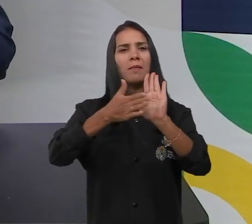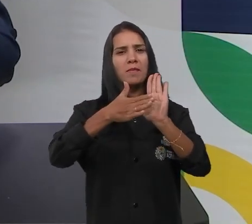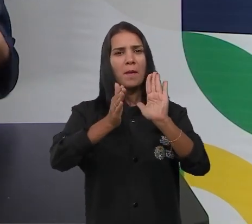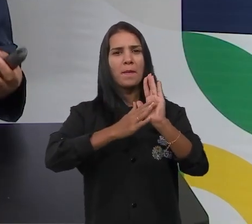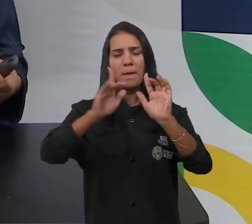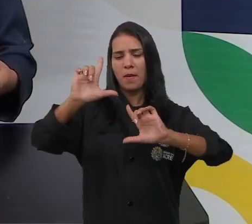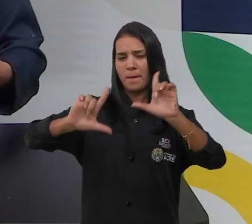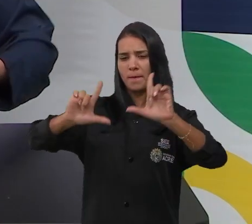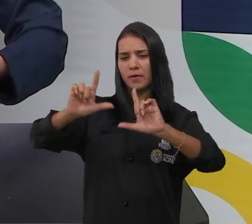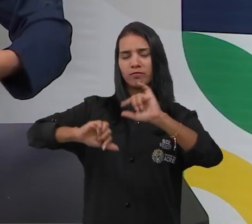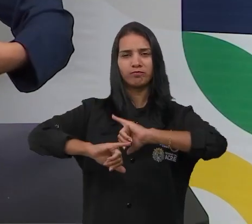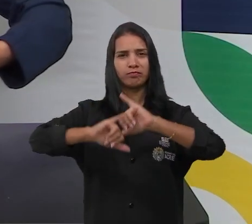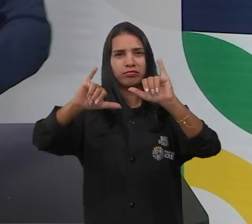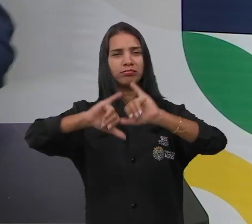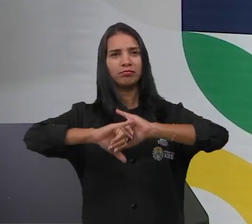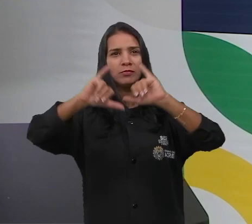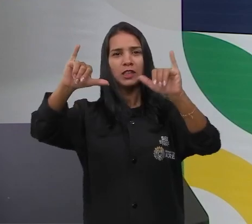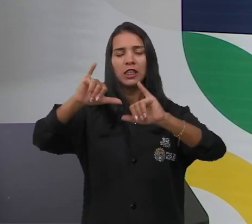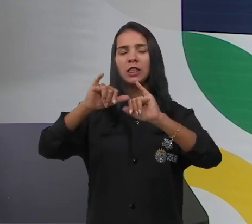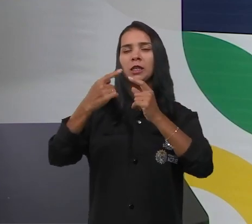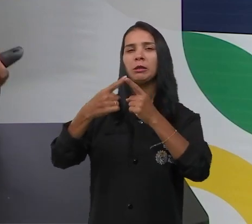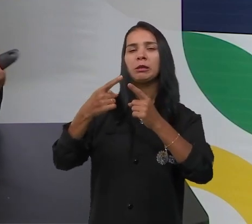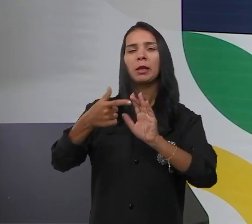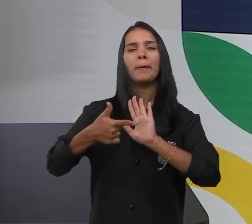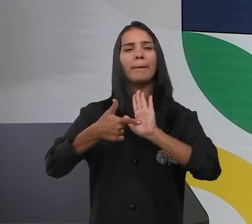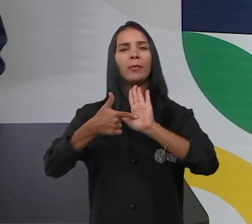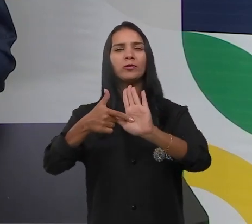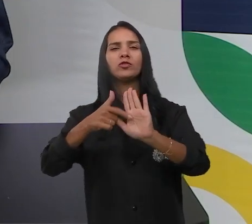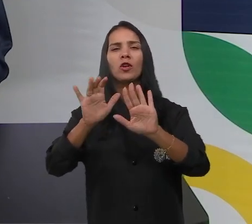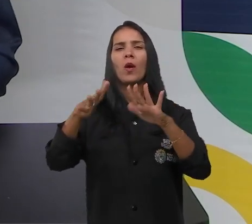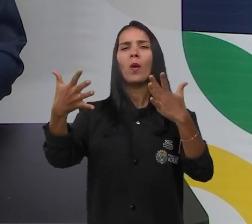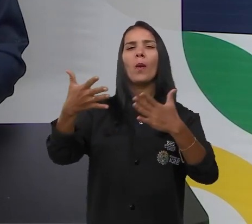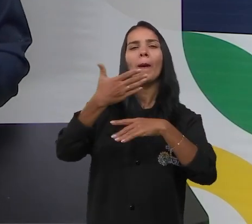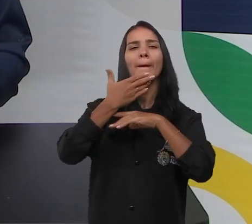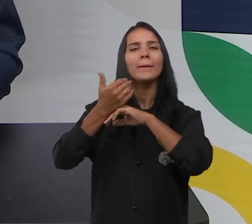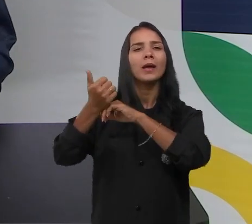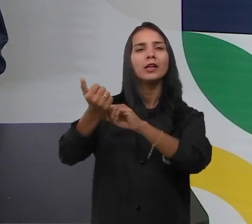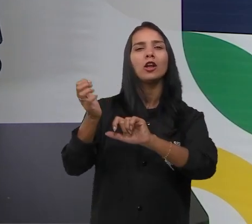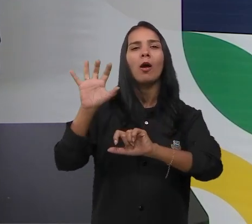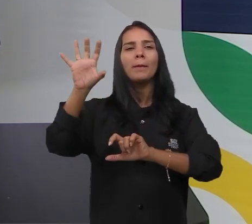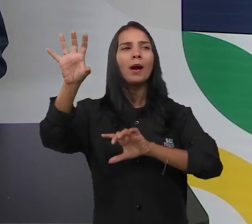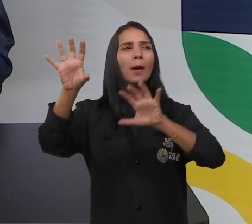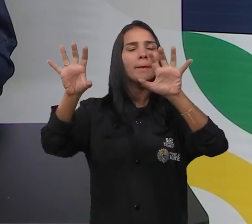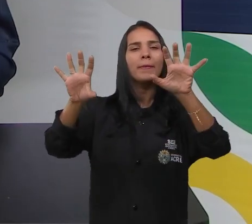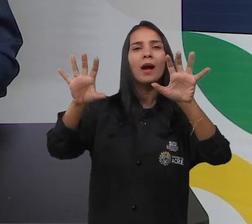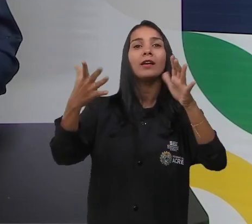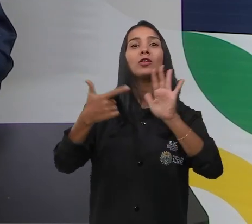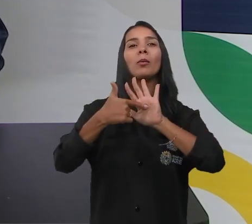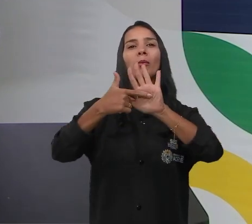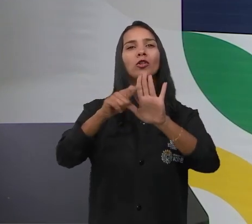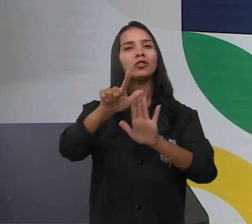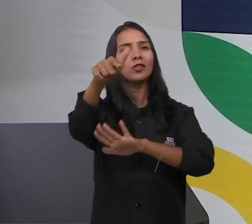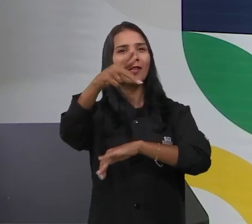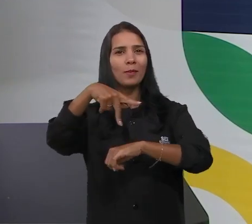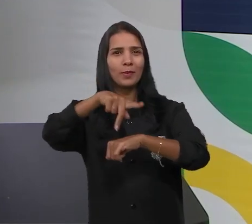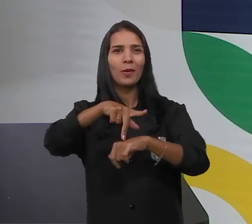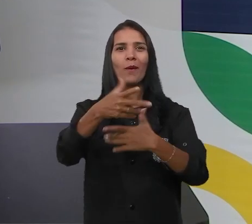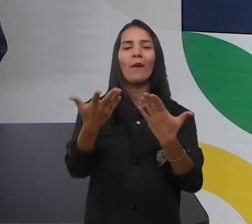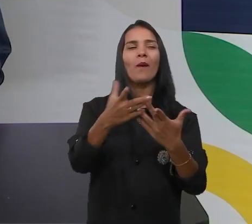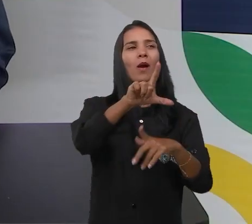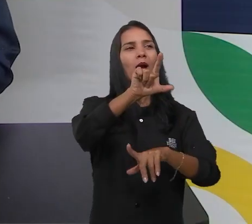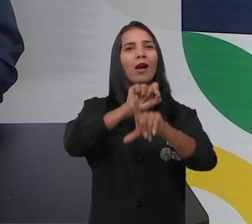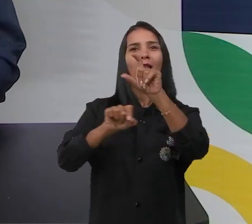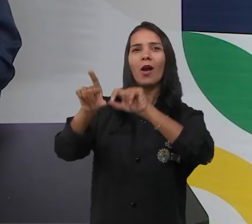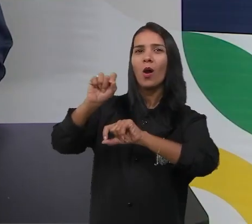do melhor lado. Então, era oferecido aí para os países qual lado escolher. Quais vantagens os